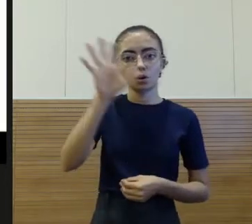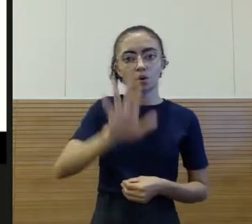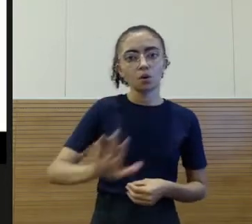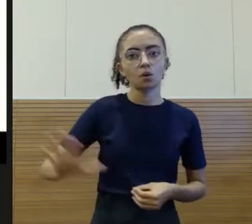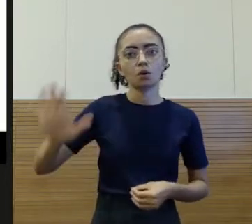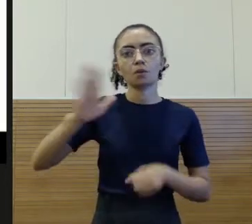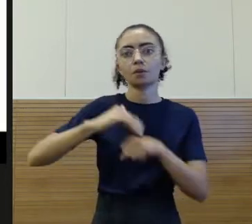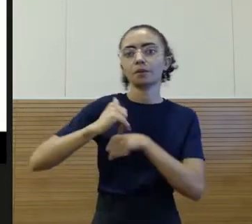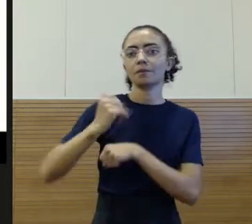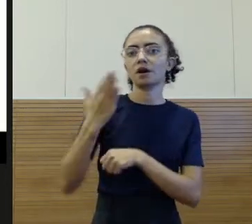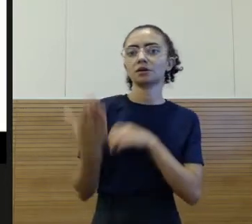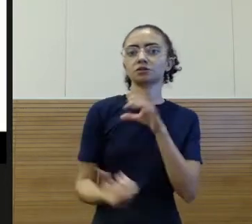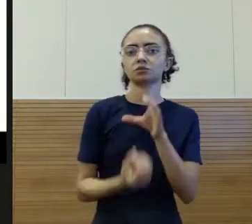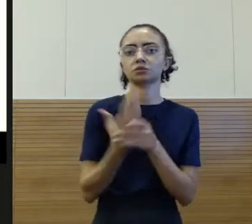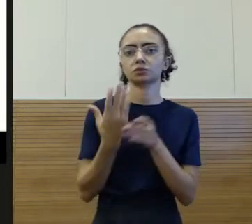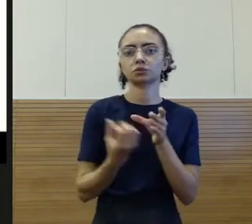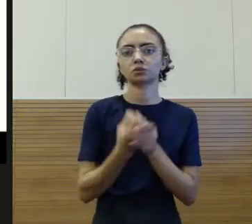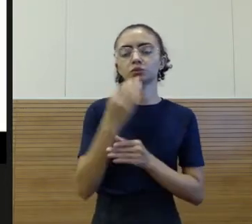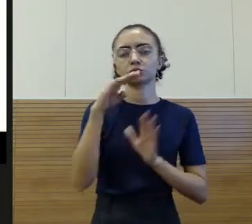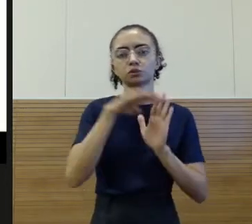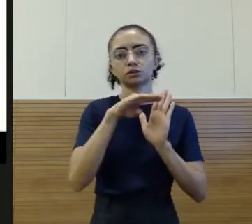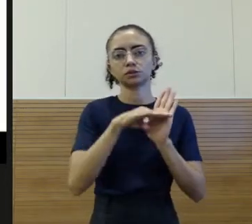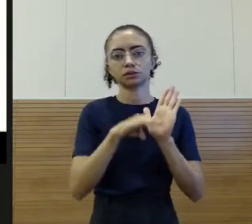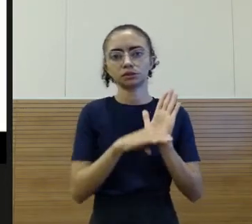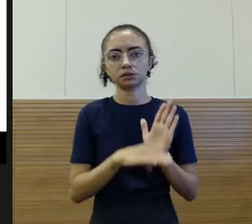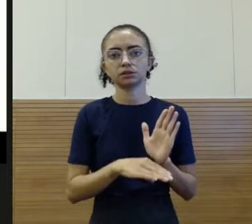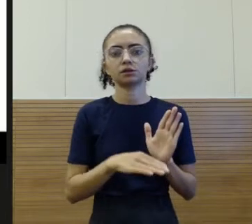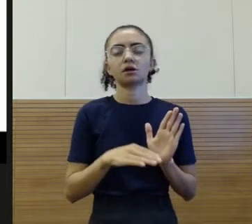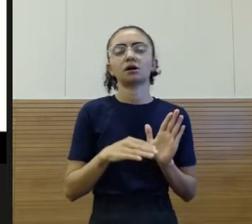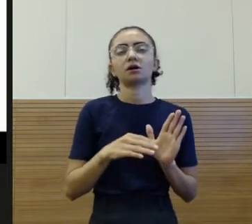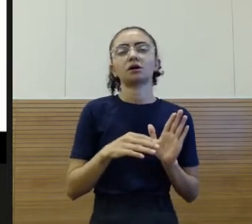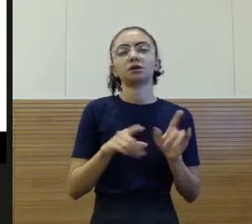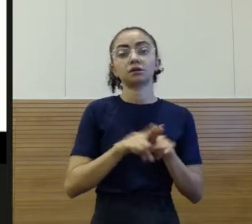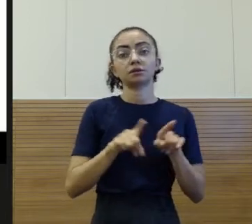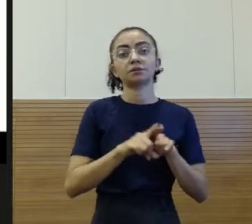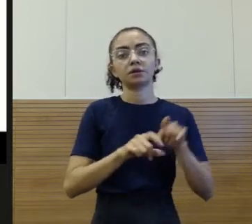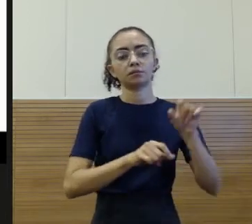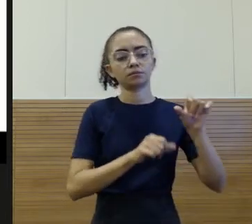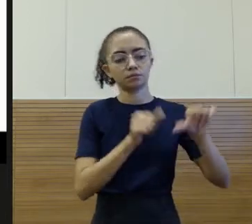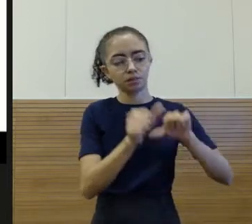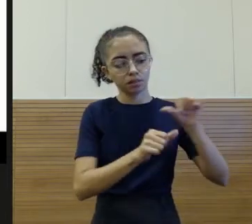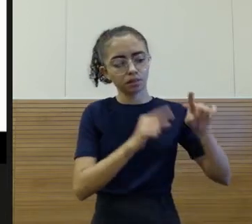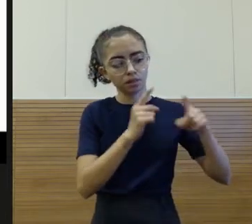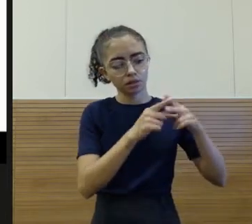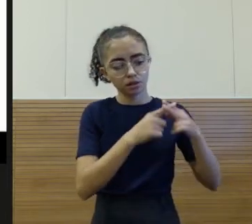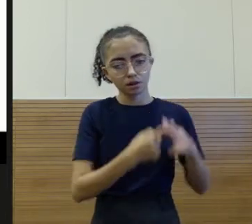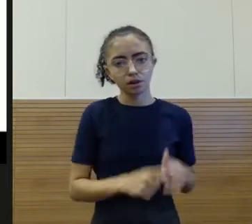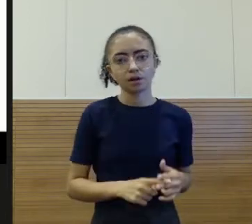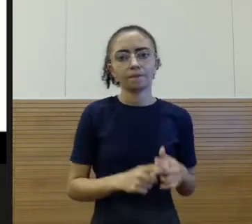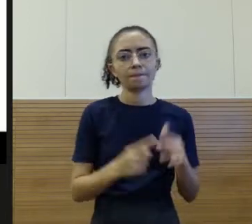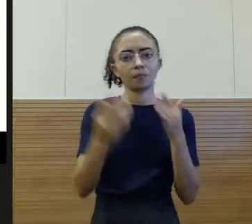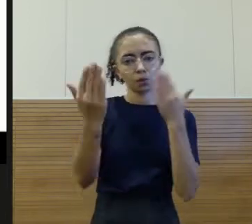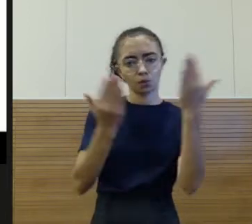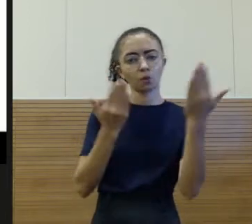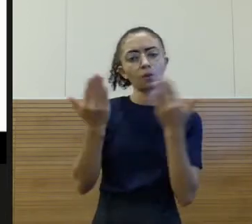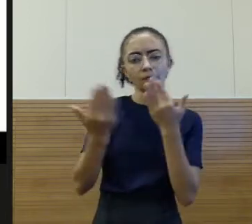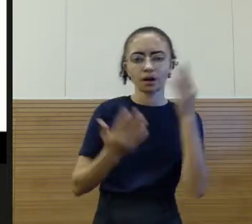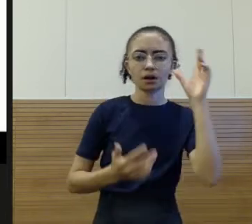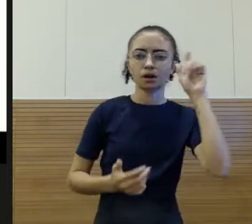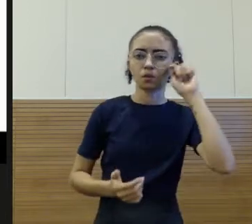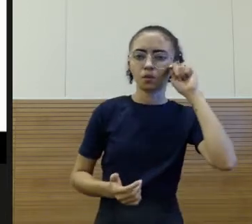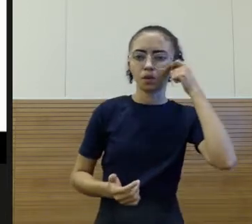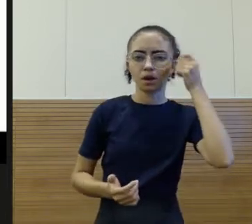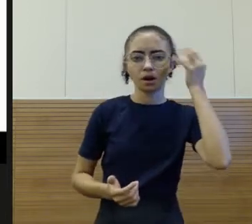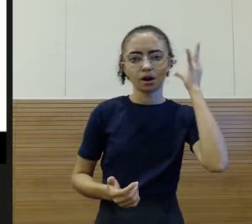também passaram por muitos processos de revisão em comparação com países da África. Então,